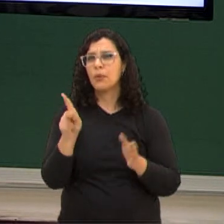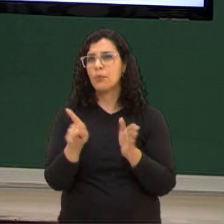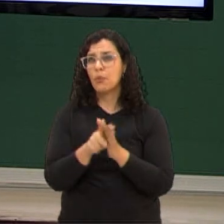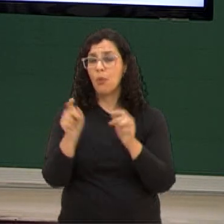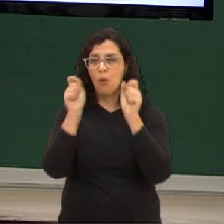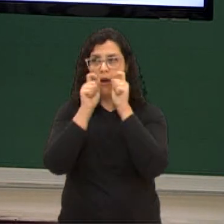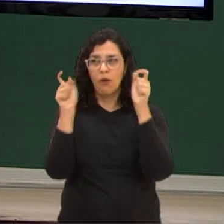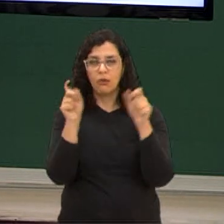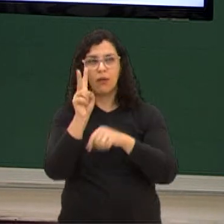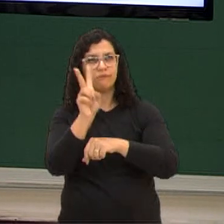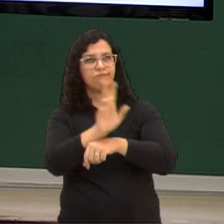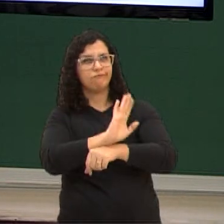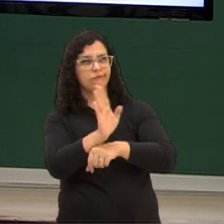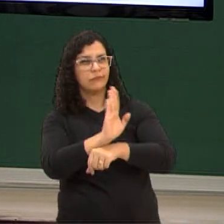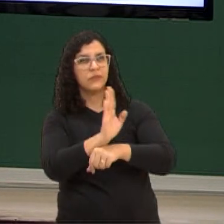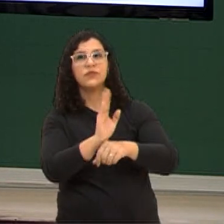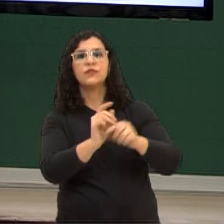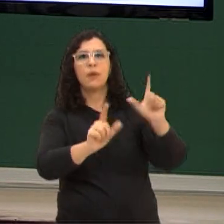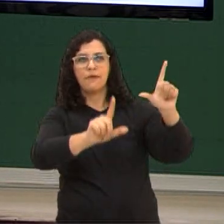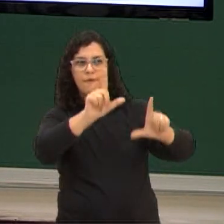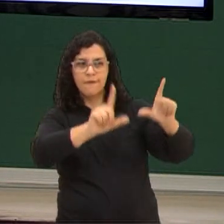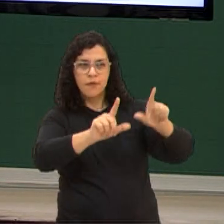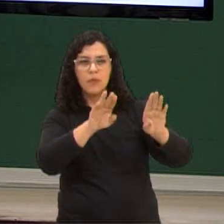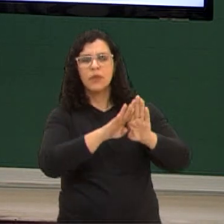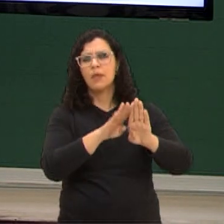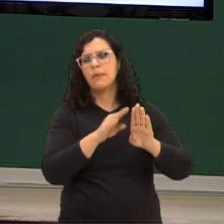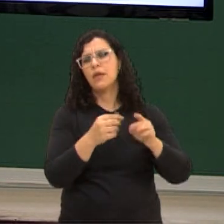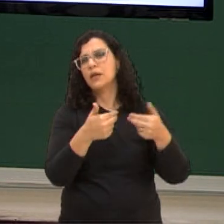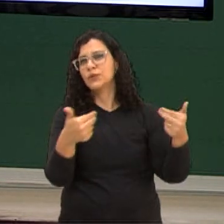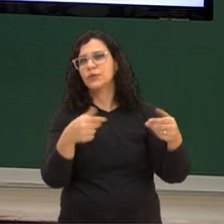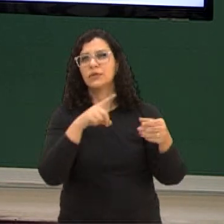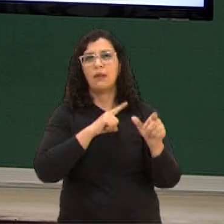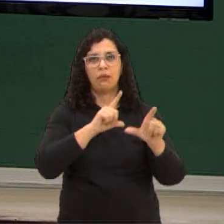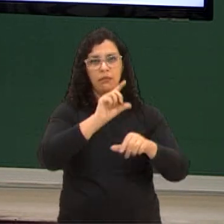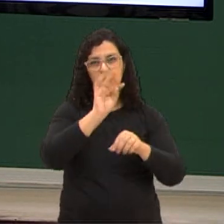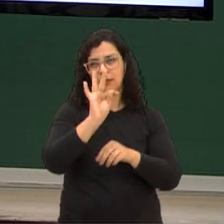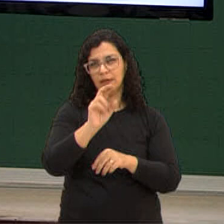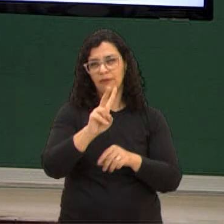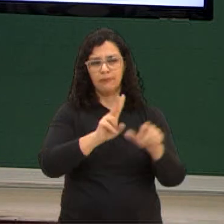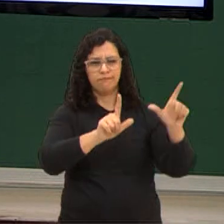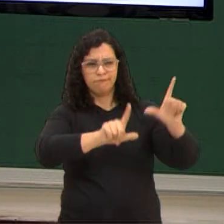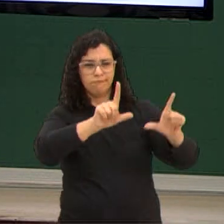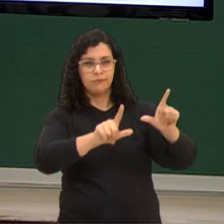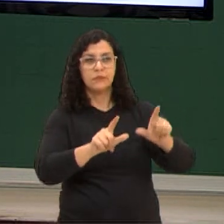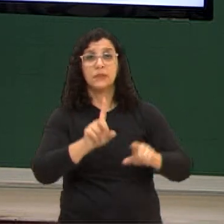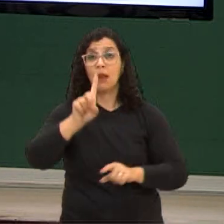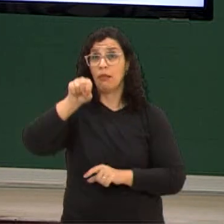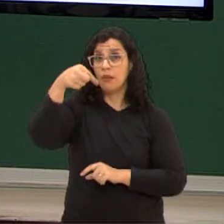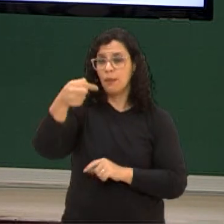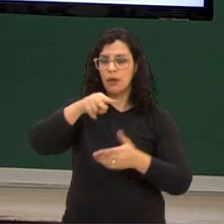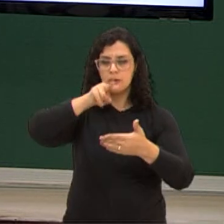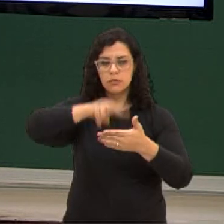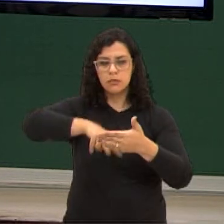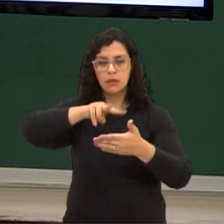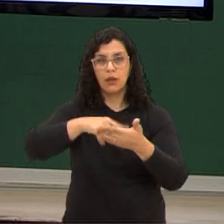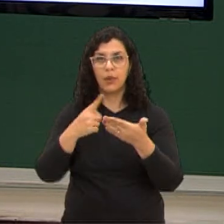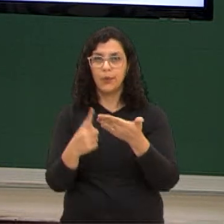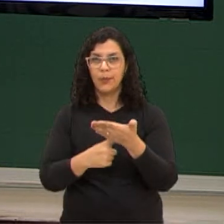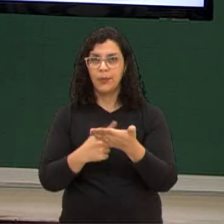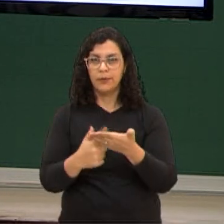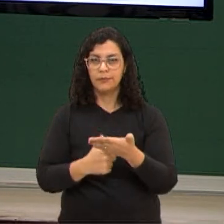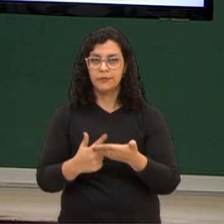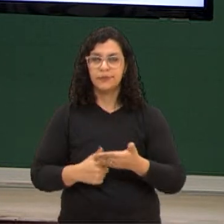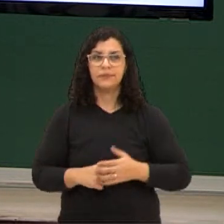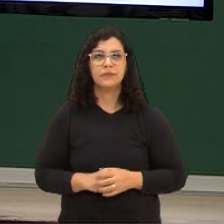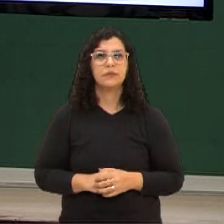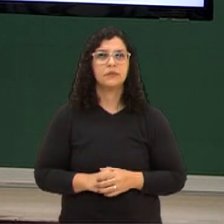né? Assiste filmes e programas na televisão. E por fim, leio um livro. Depois, lê